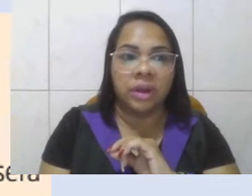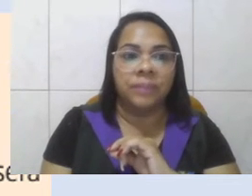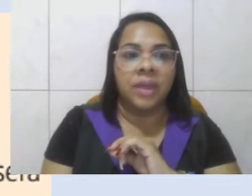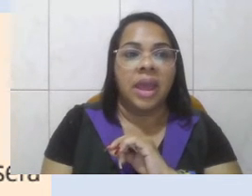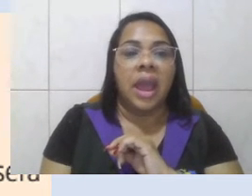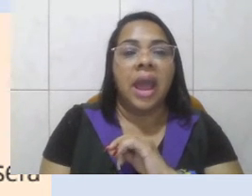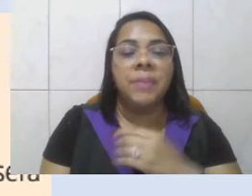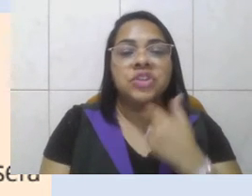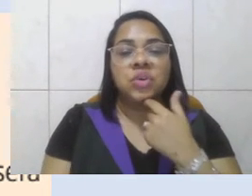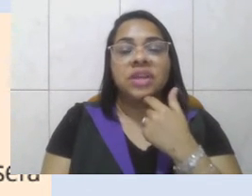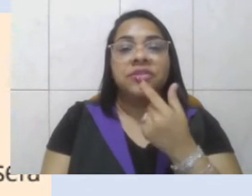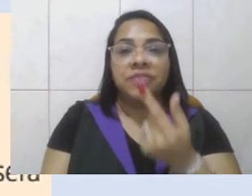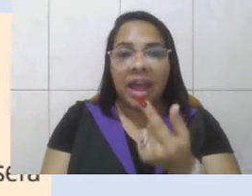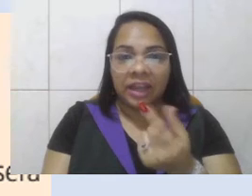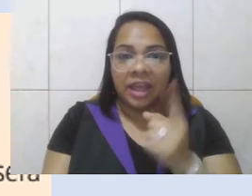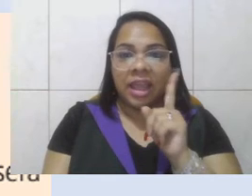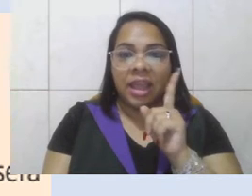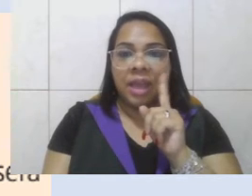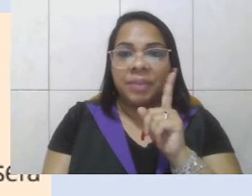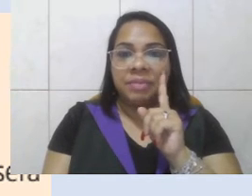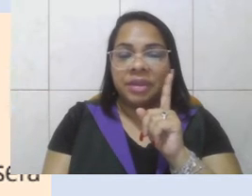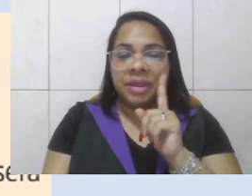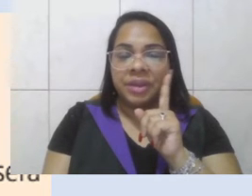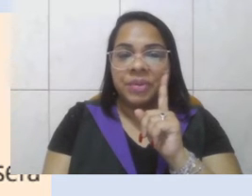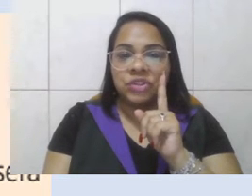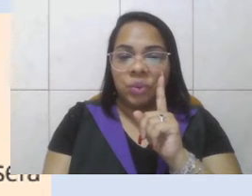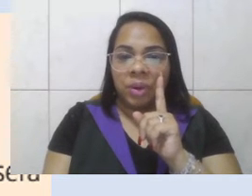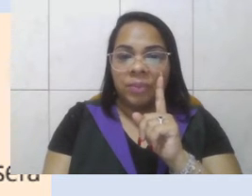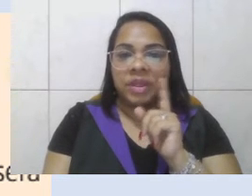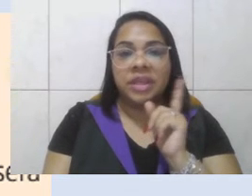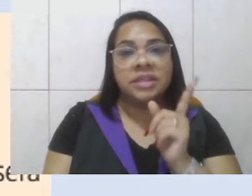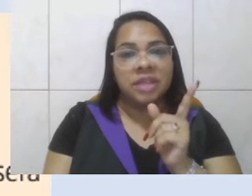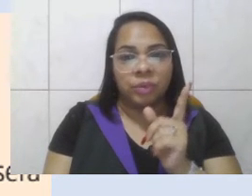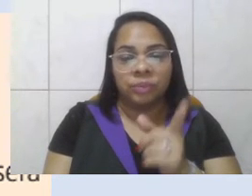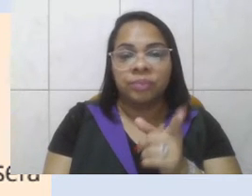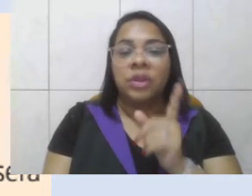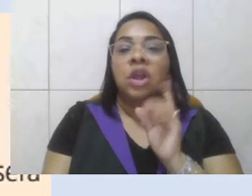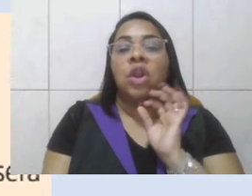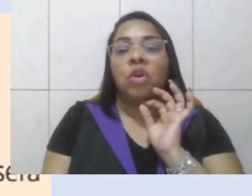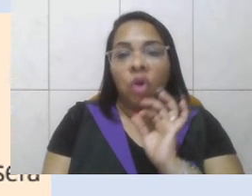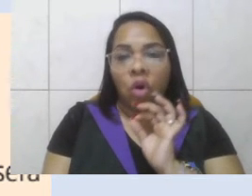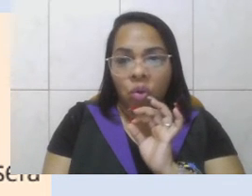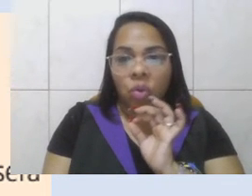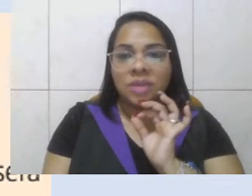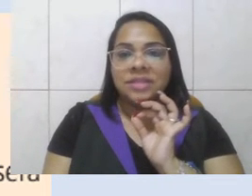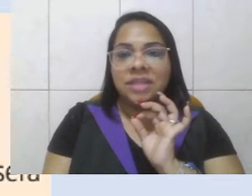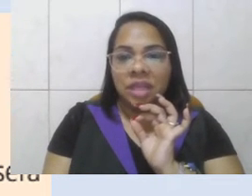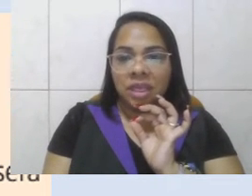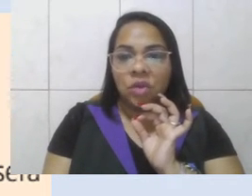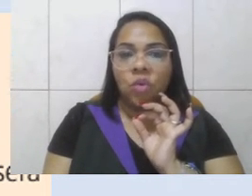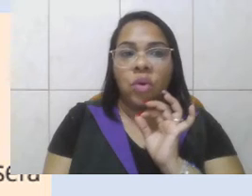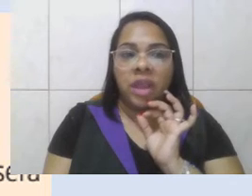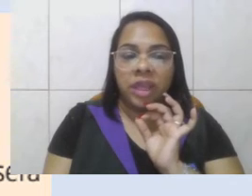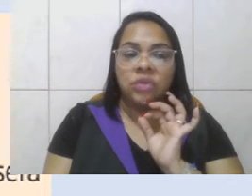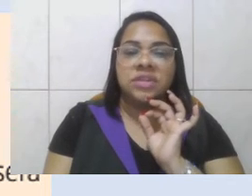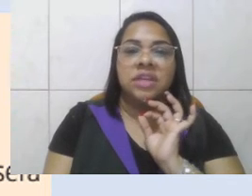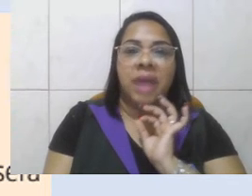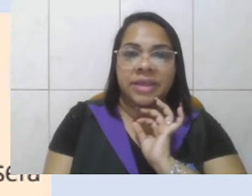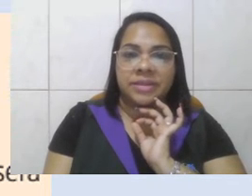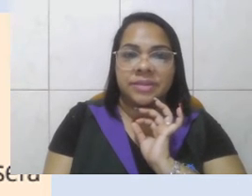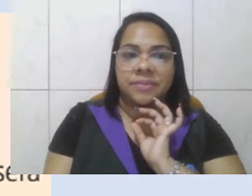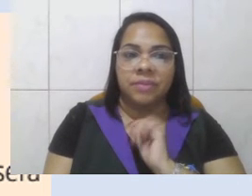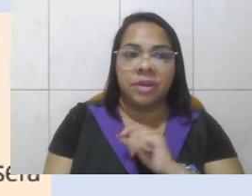vídeo agora. A pessoa que fala é a primeira pessoa. Exemplo: logo serei o rei